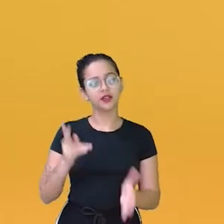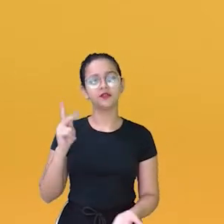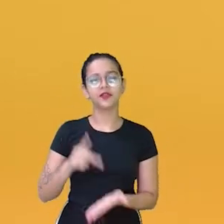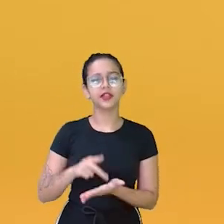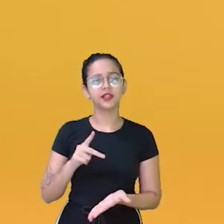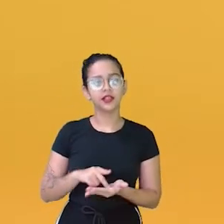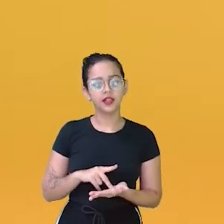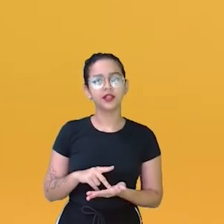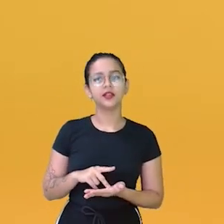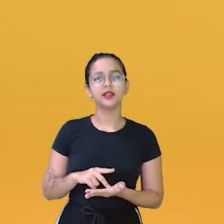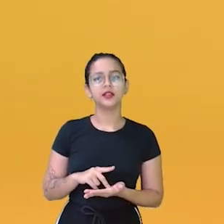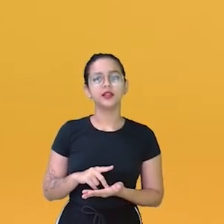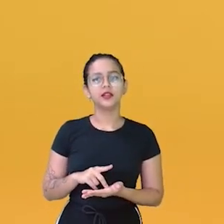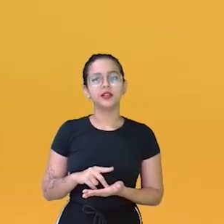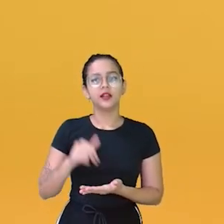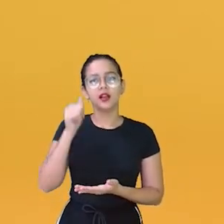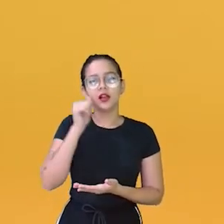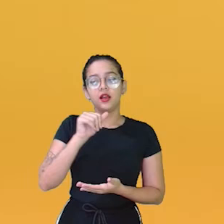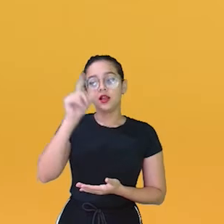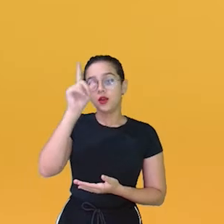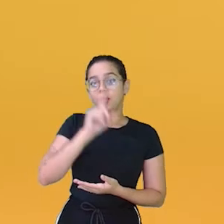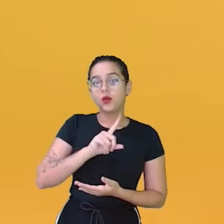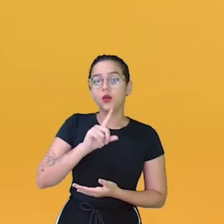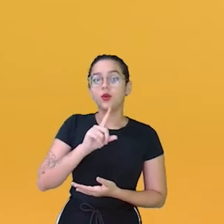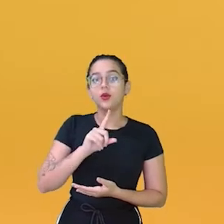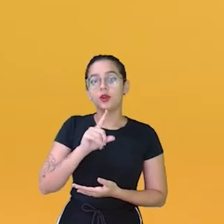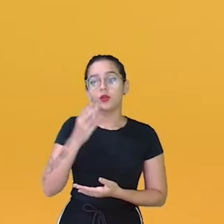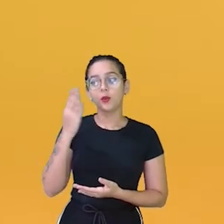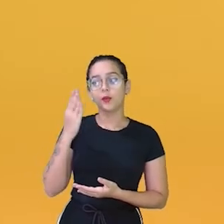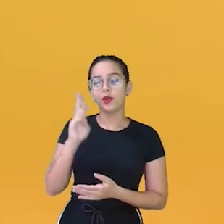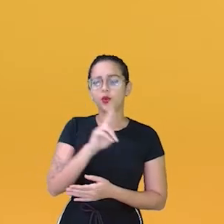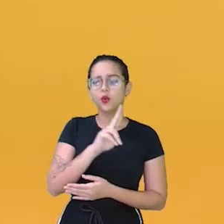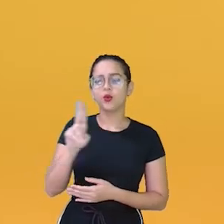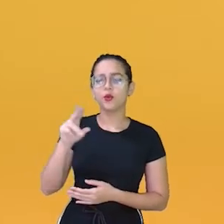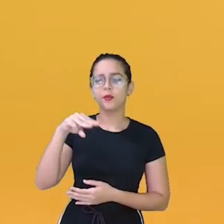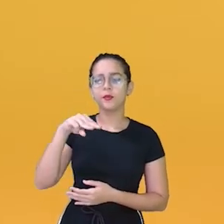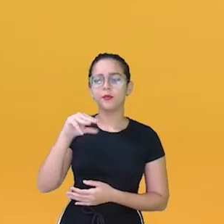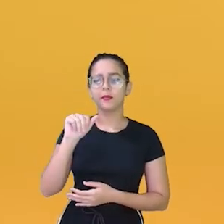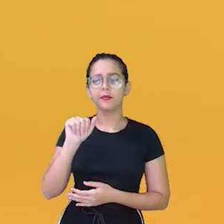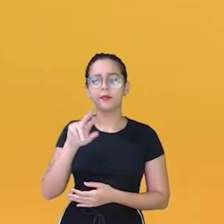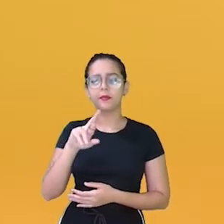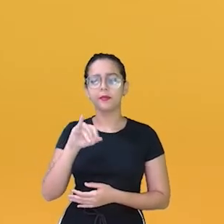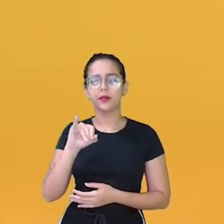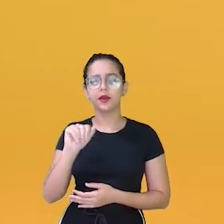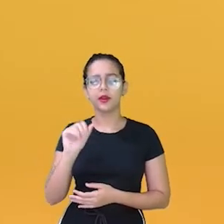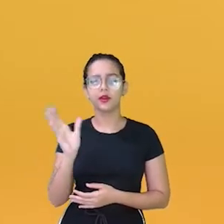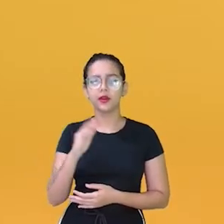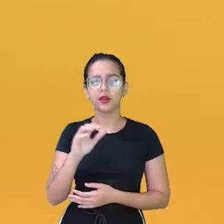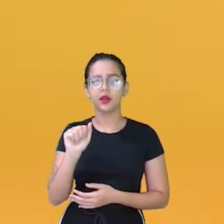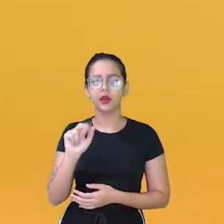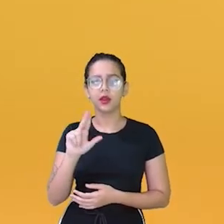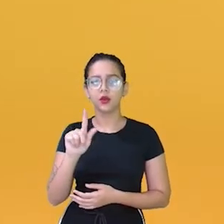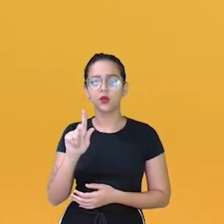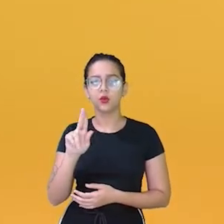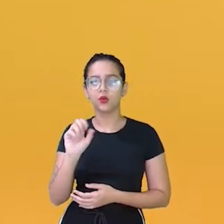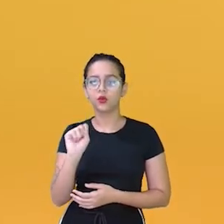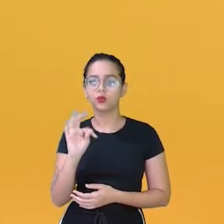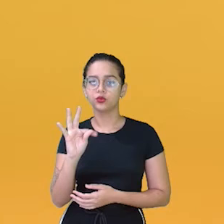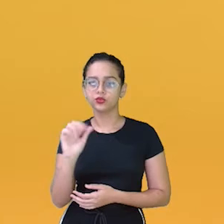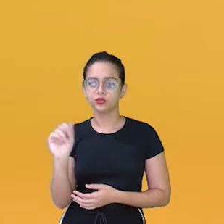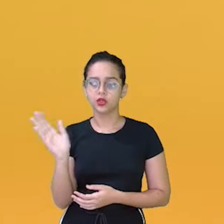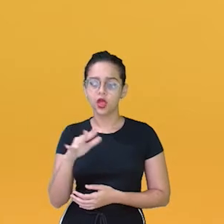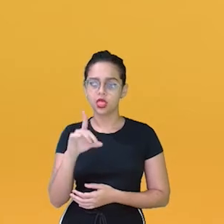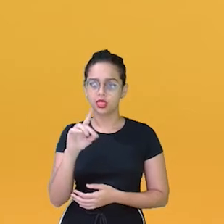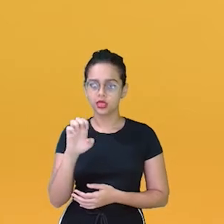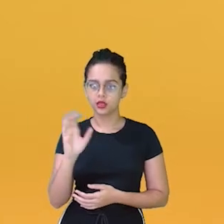verdade, a loira do banheiro se chamava Maria Augusta de Oliveira.